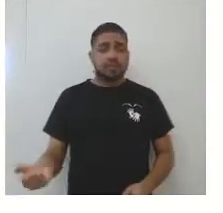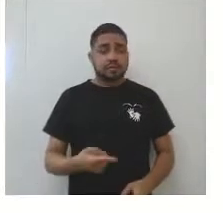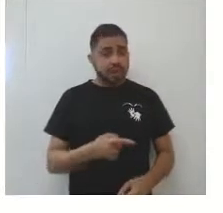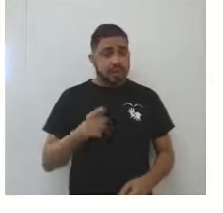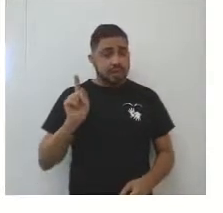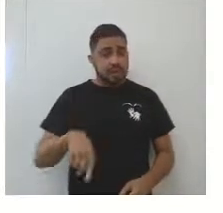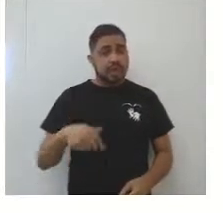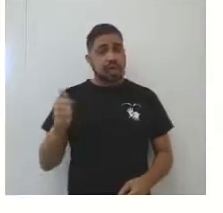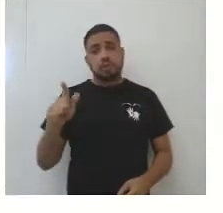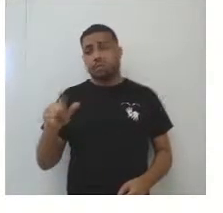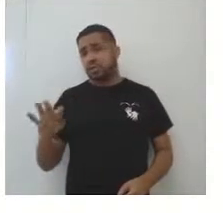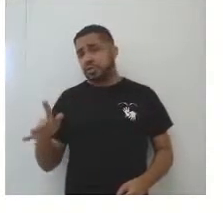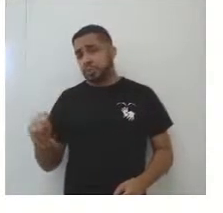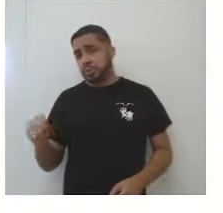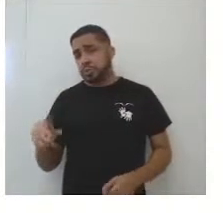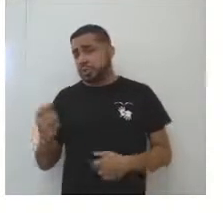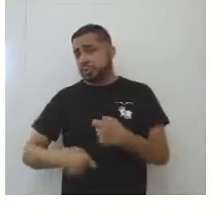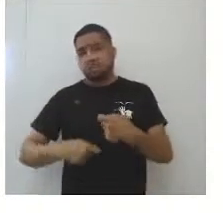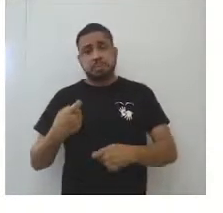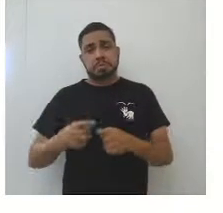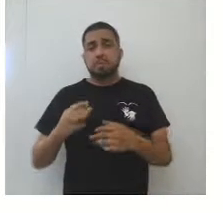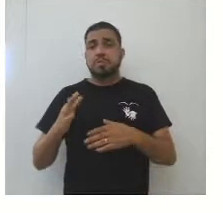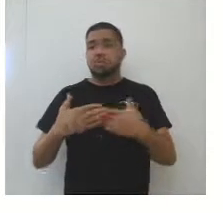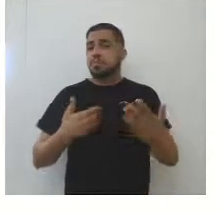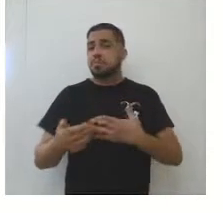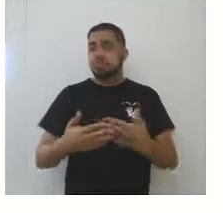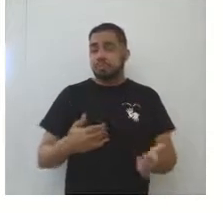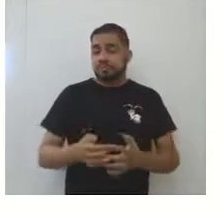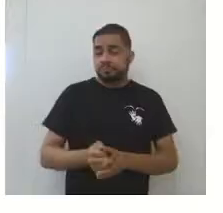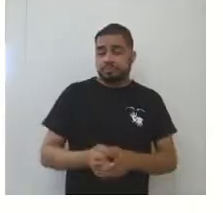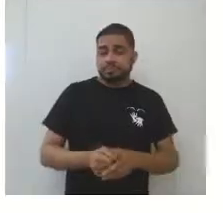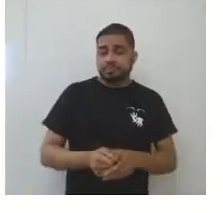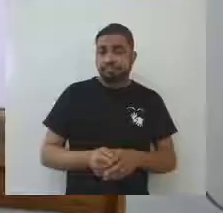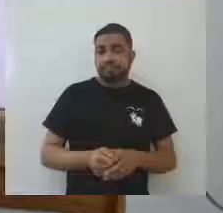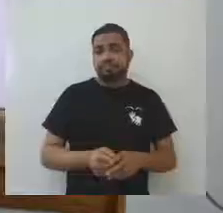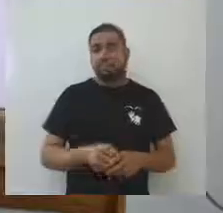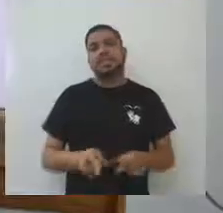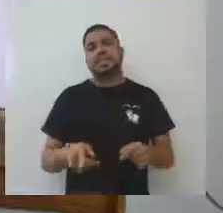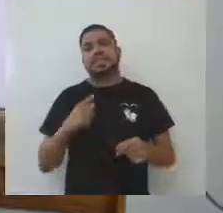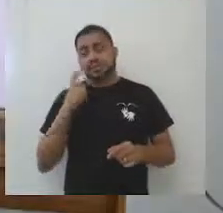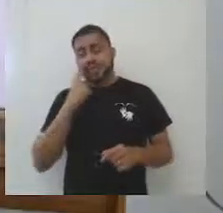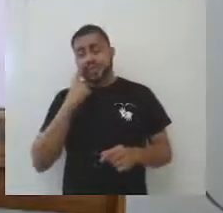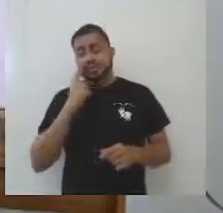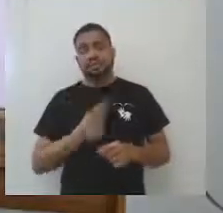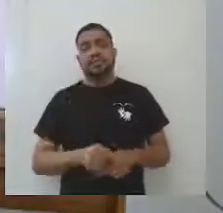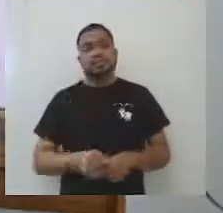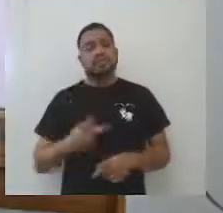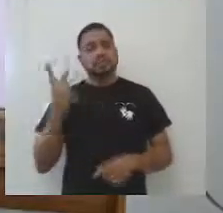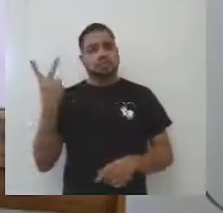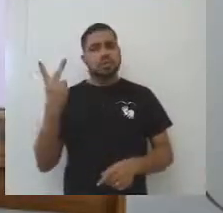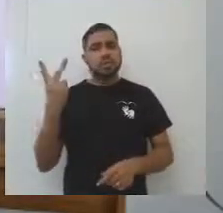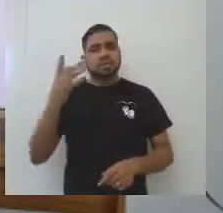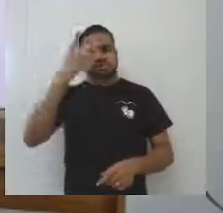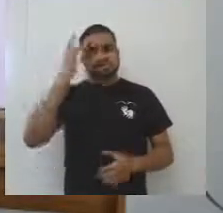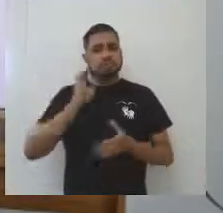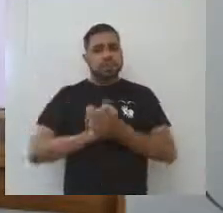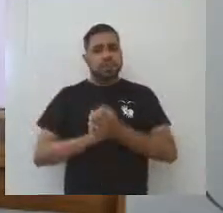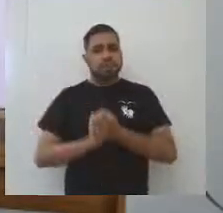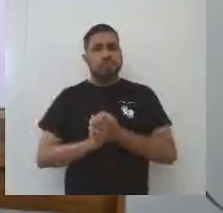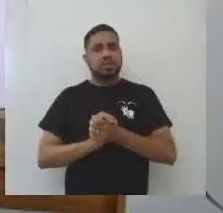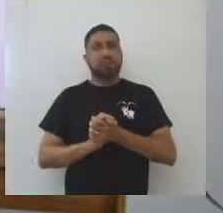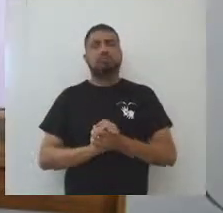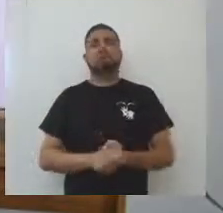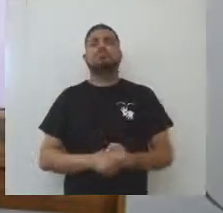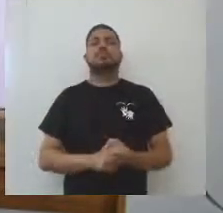ser albino, sem considerar o sexo, será. Veja. Ele está dando um casal, preste atenção, um casal normal para o